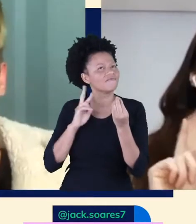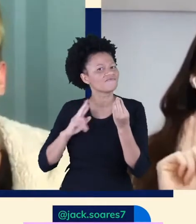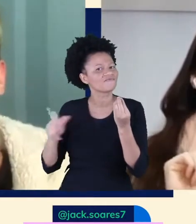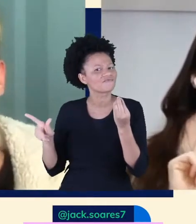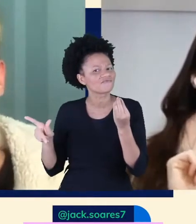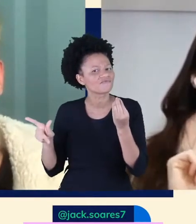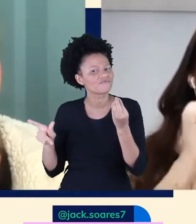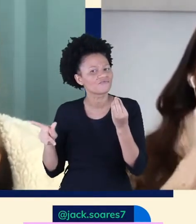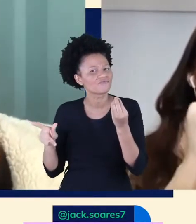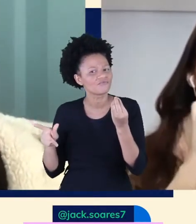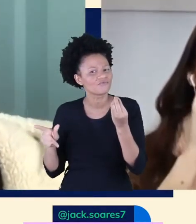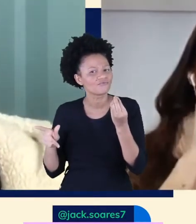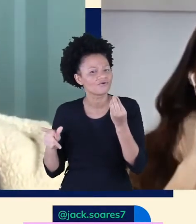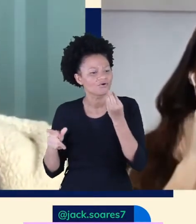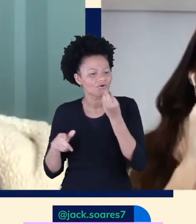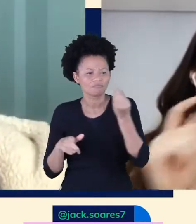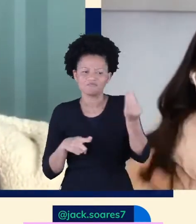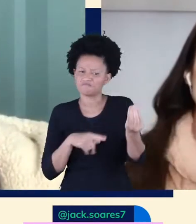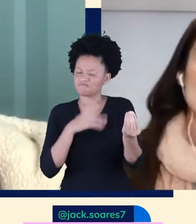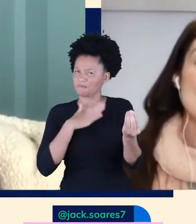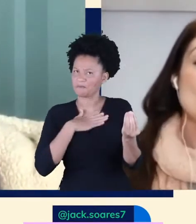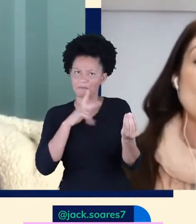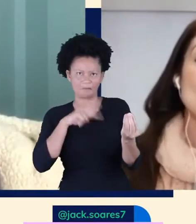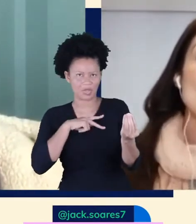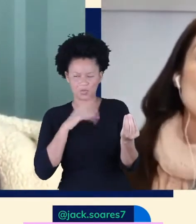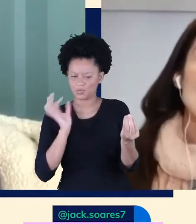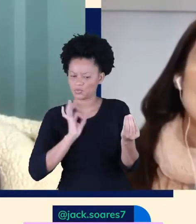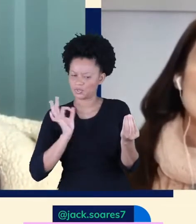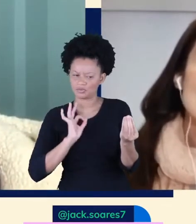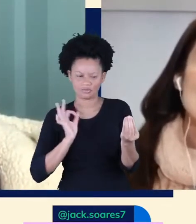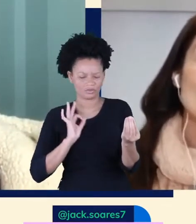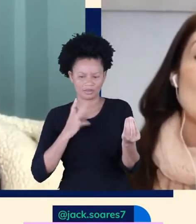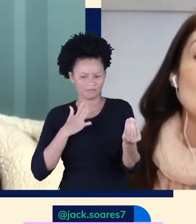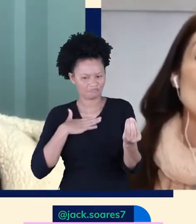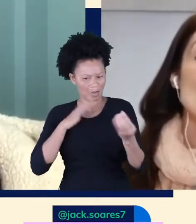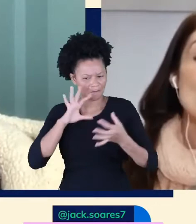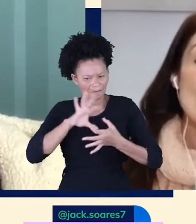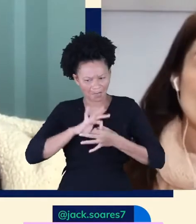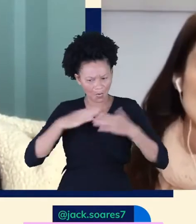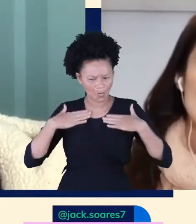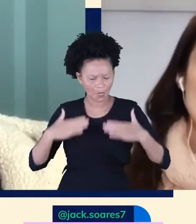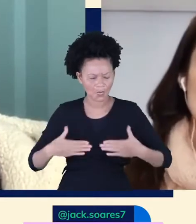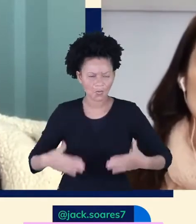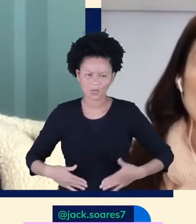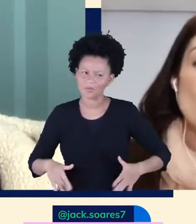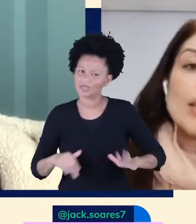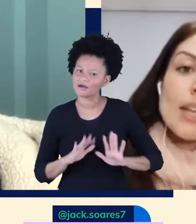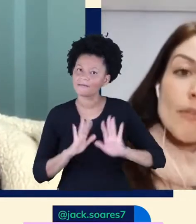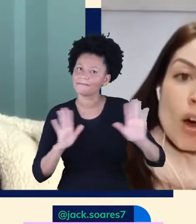sacando. Opa, se eu não sentir aqui é porque esse objeto não me pertence, né? Não faz parte